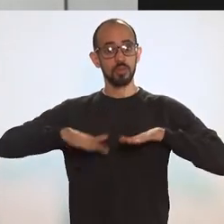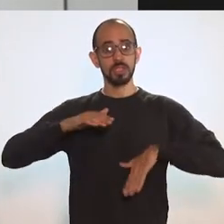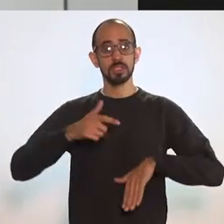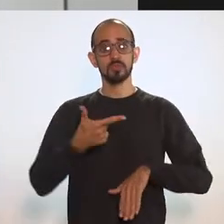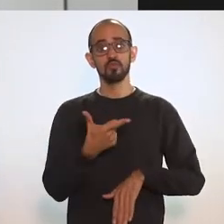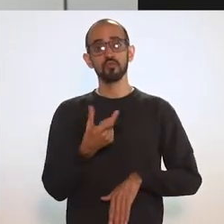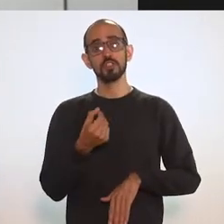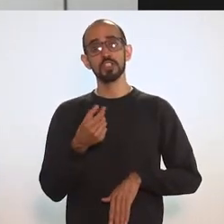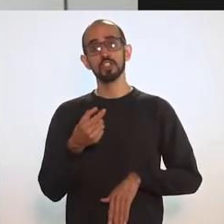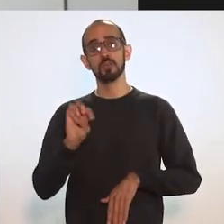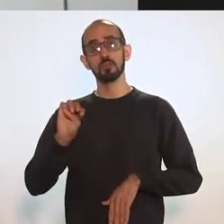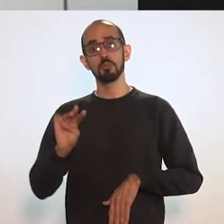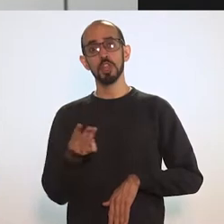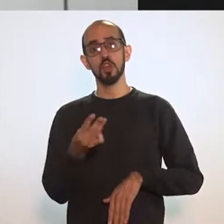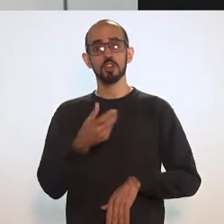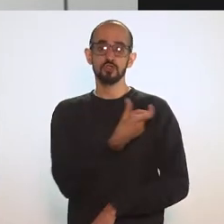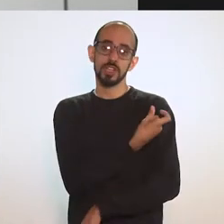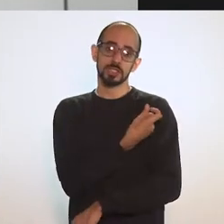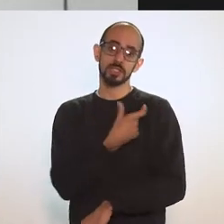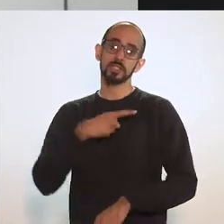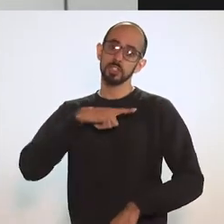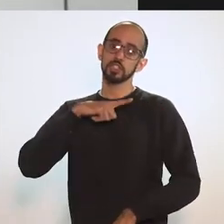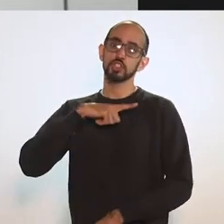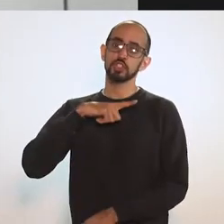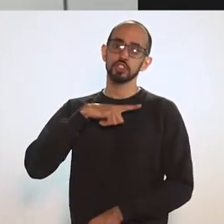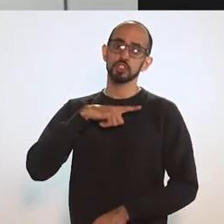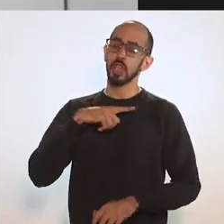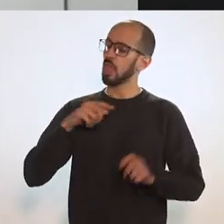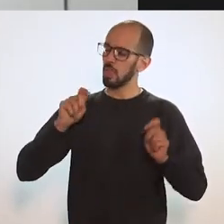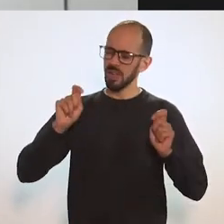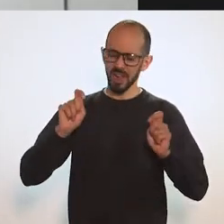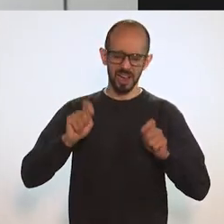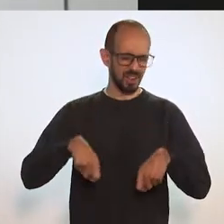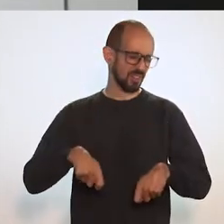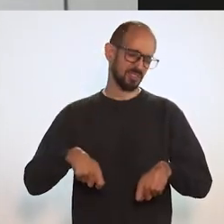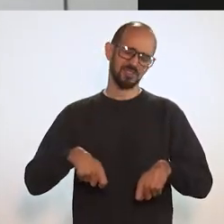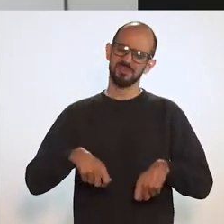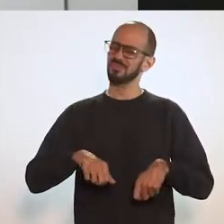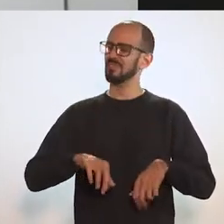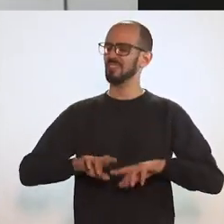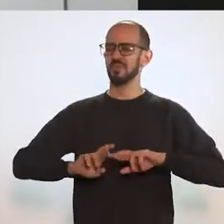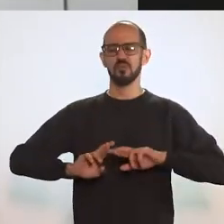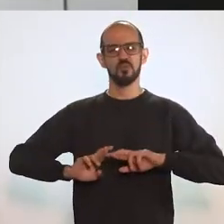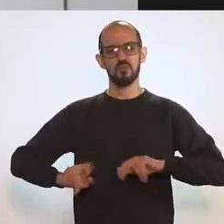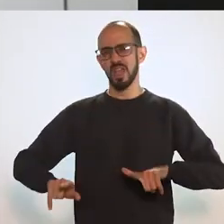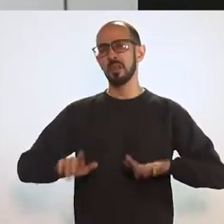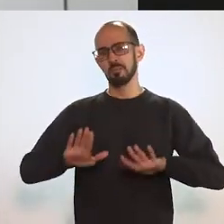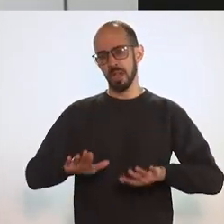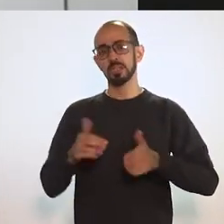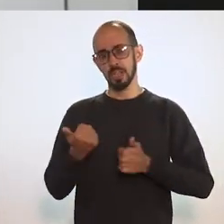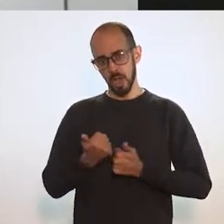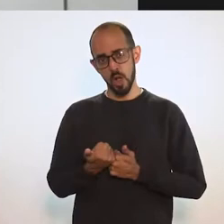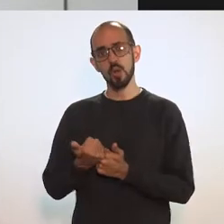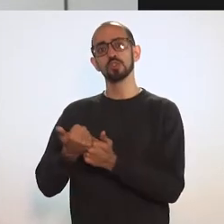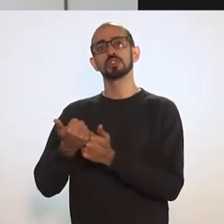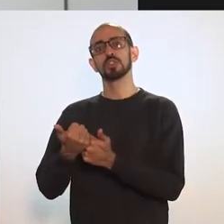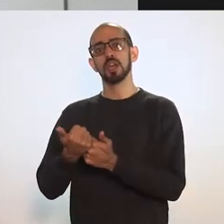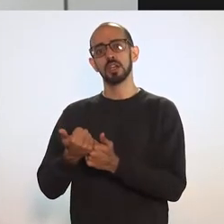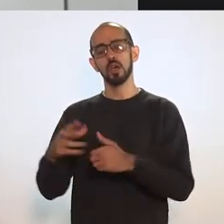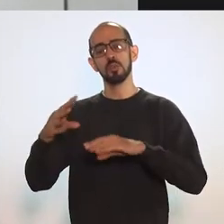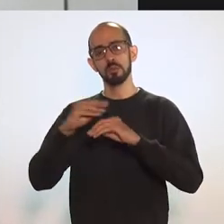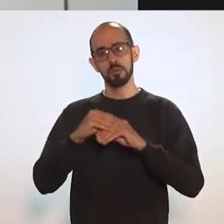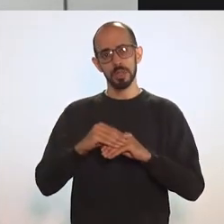20 milhões de vacinas. É suficiente para imunizar a população inteira? Não. Mas ajudaria a complementar com